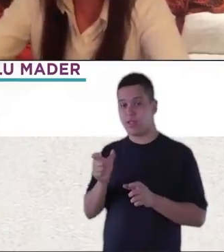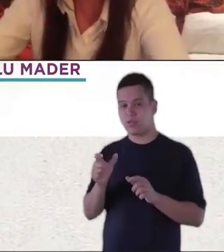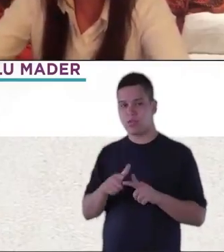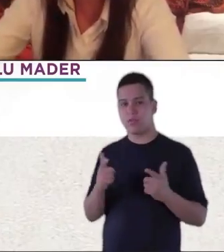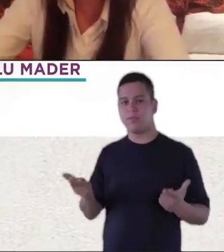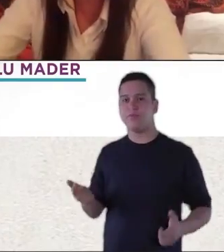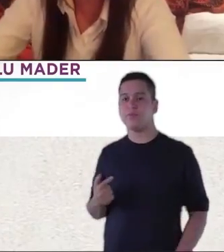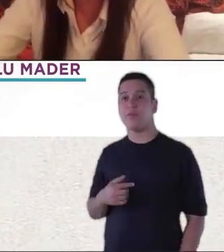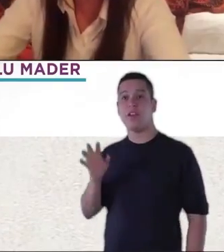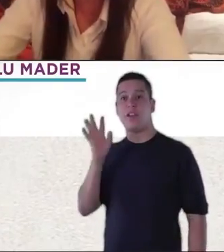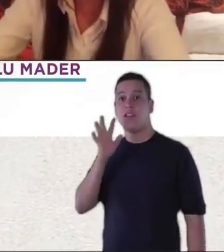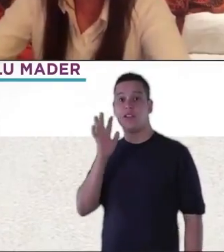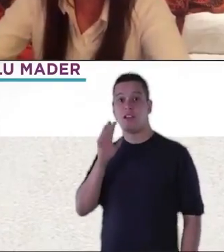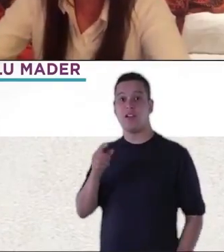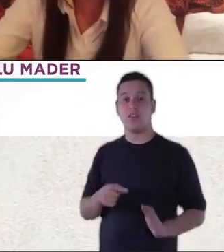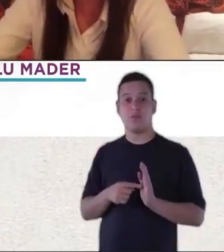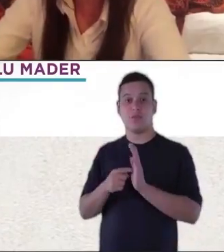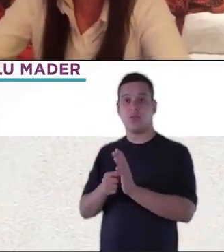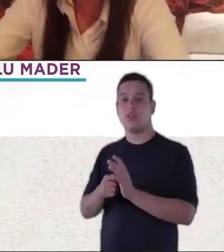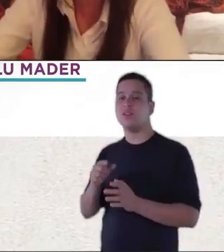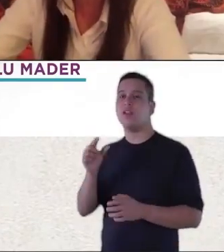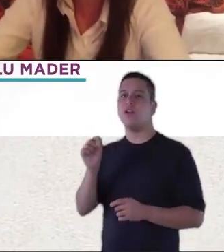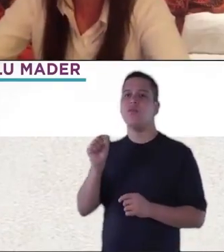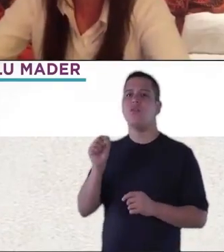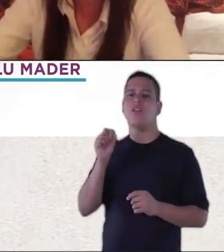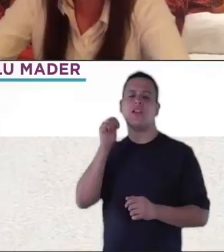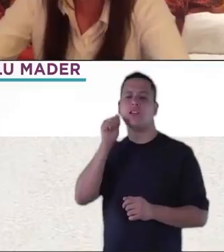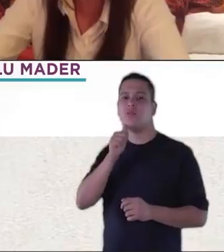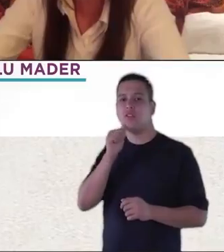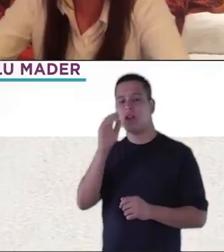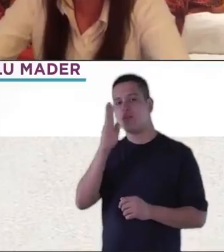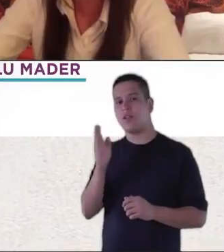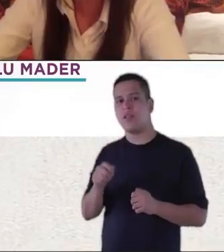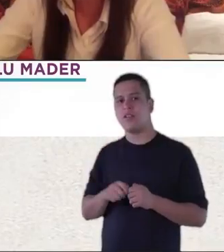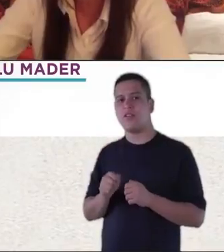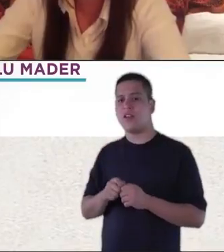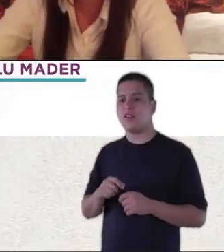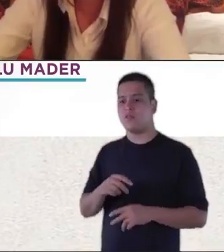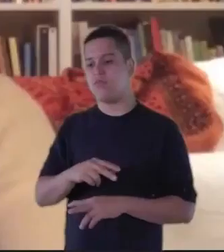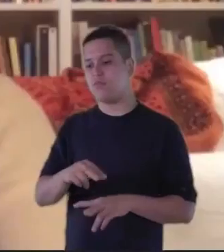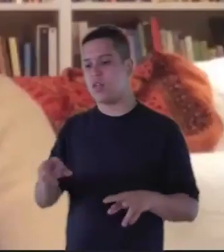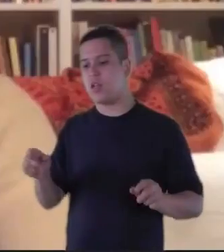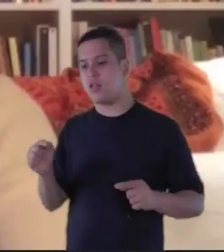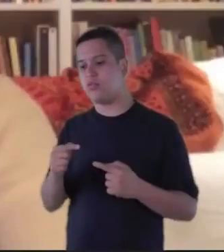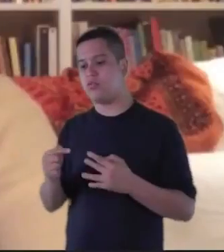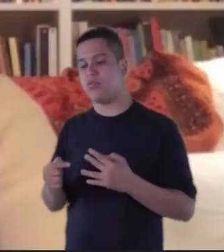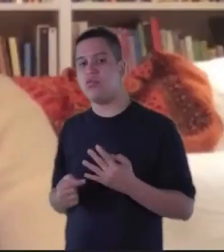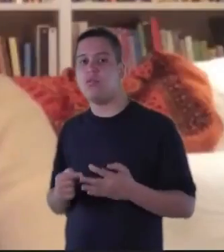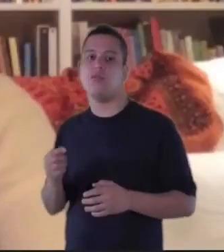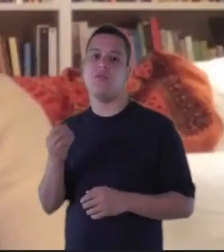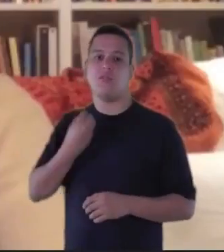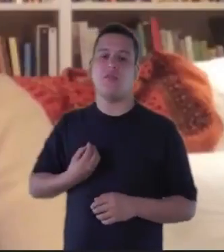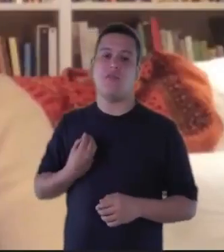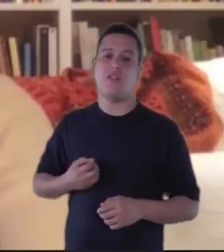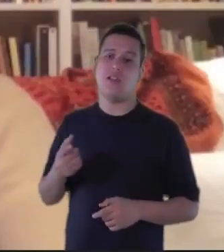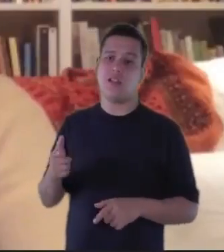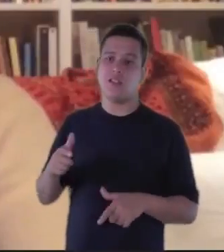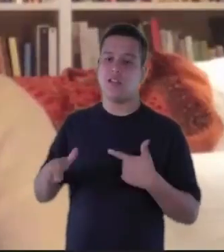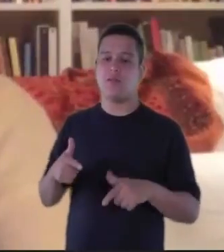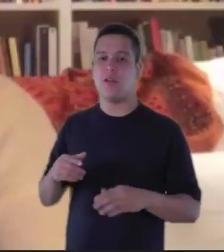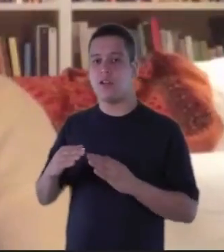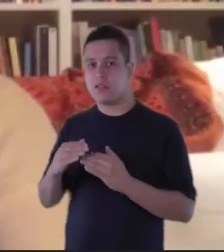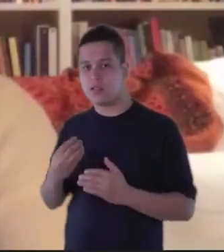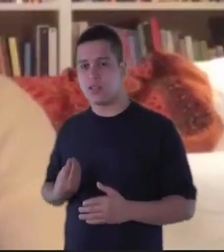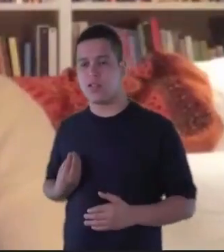bem uma reportagem sobre o que fazem as mulheres brasileiras em seus diferentes tipos de vida. A dona de casa, a burocrata, a médica, a